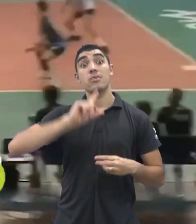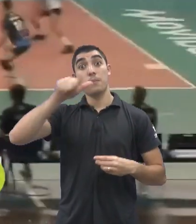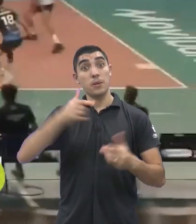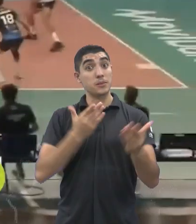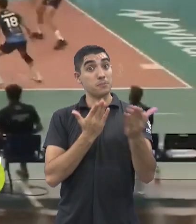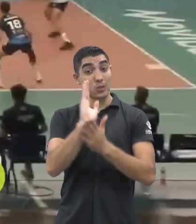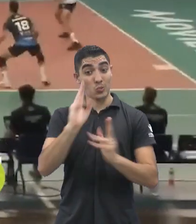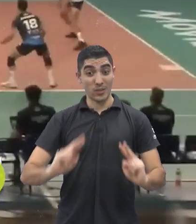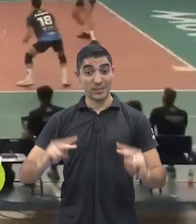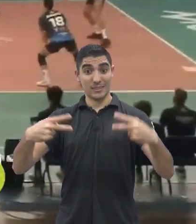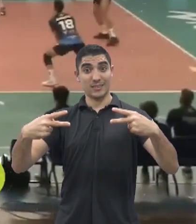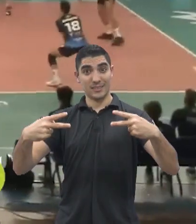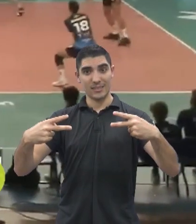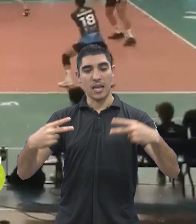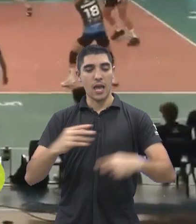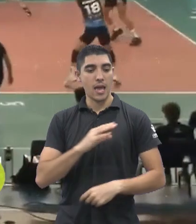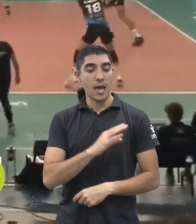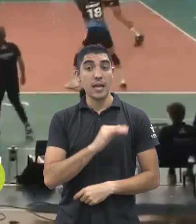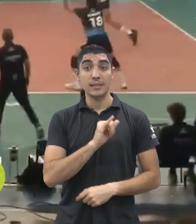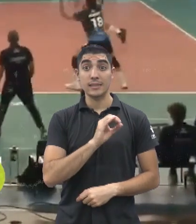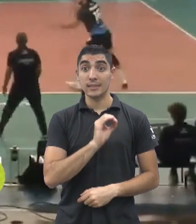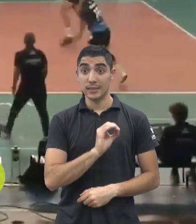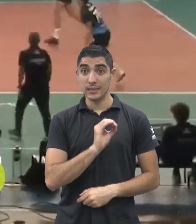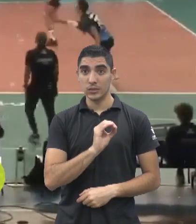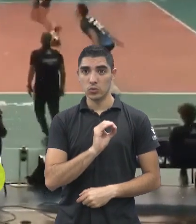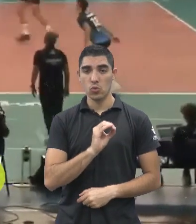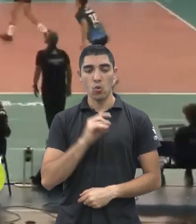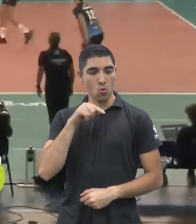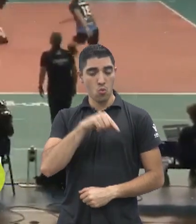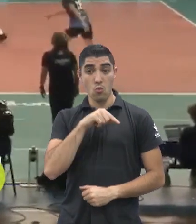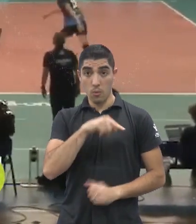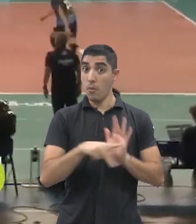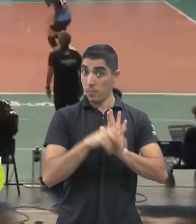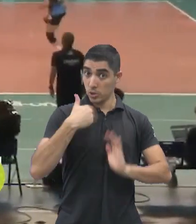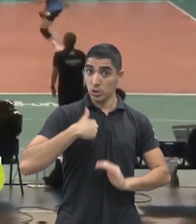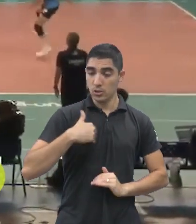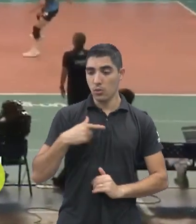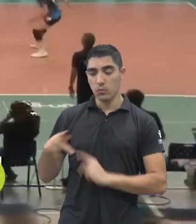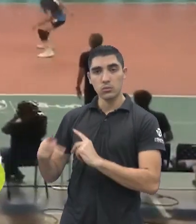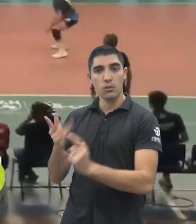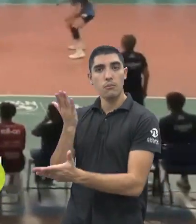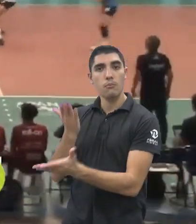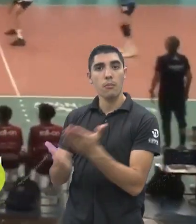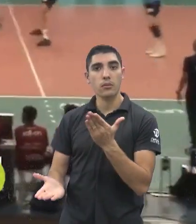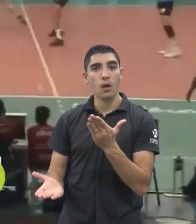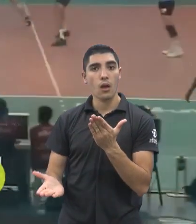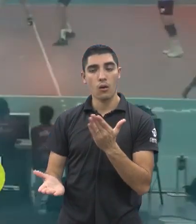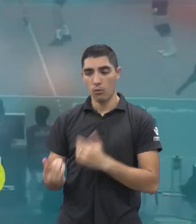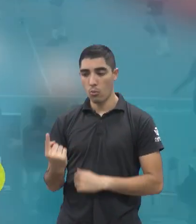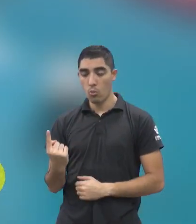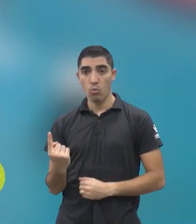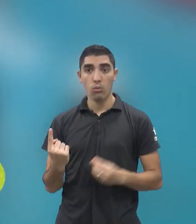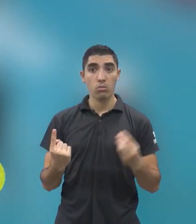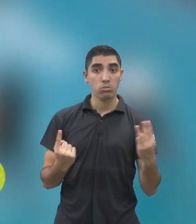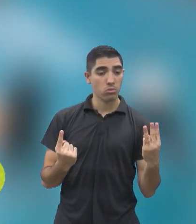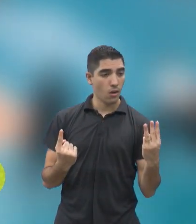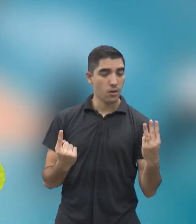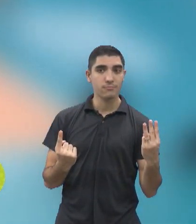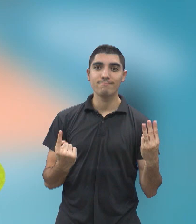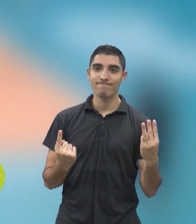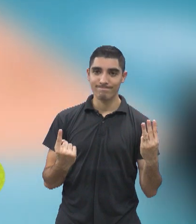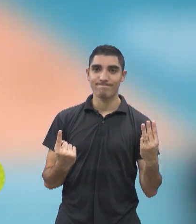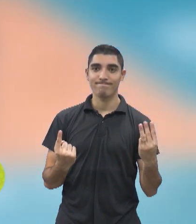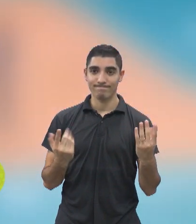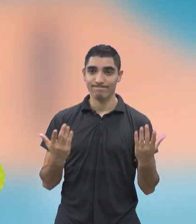contra o Ciudad Vôlei, também da Argentina, derrota por 3-1 e mais uma eliminação precoce. E nem a